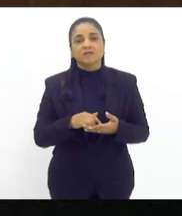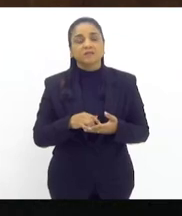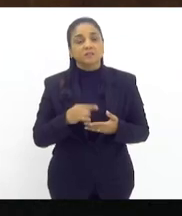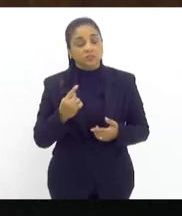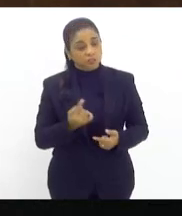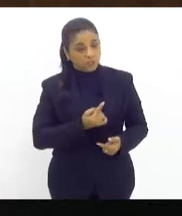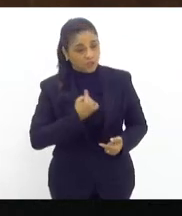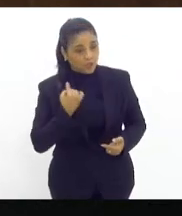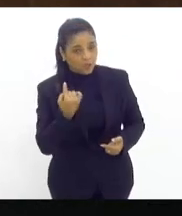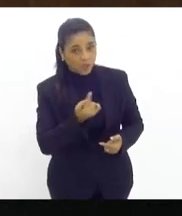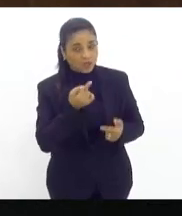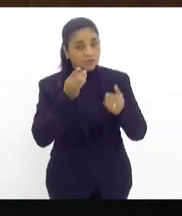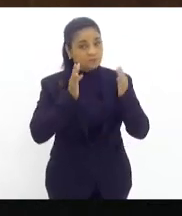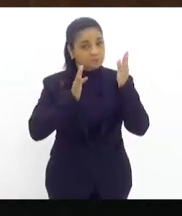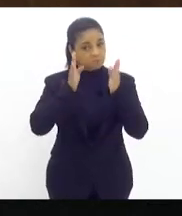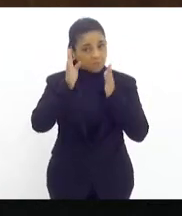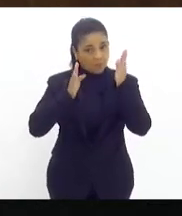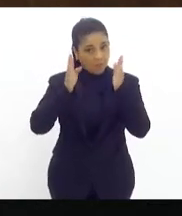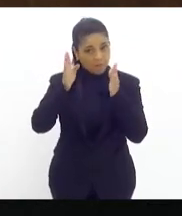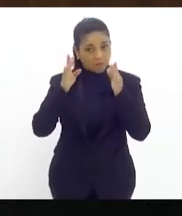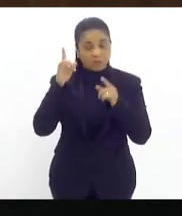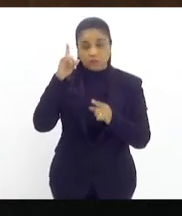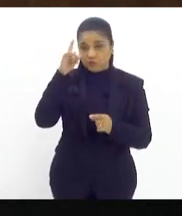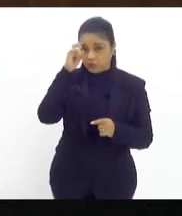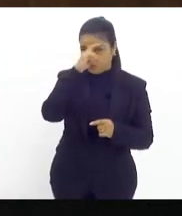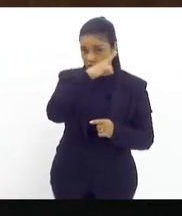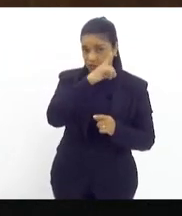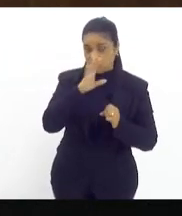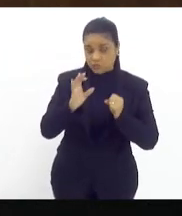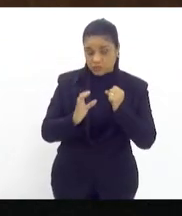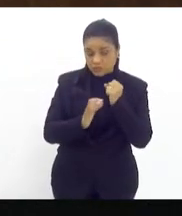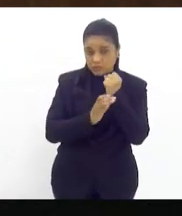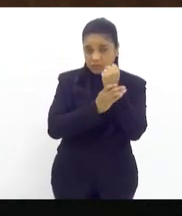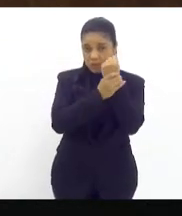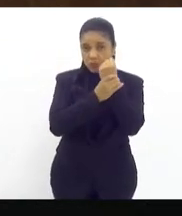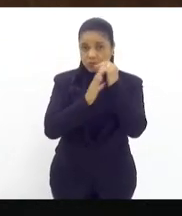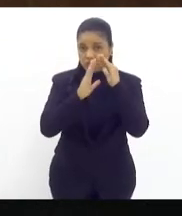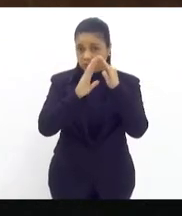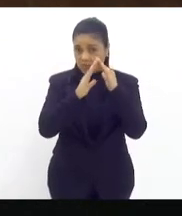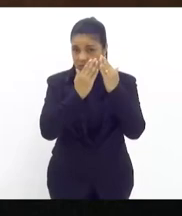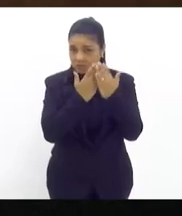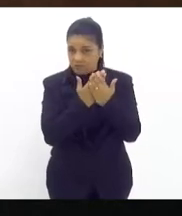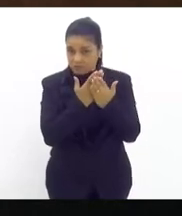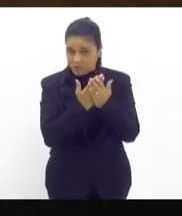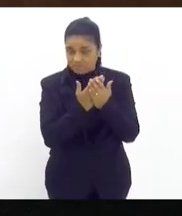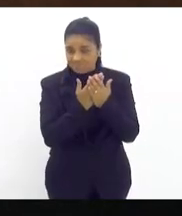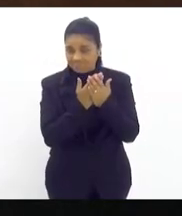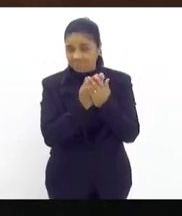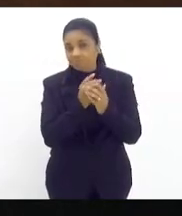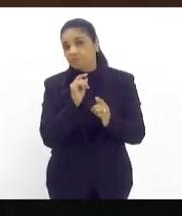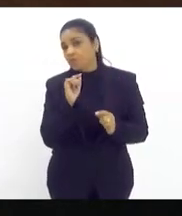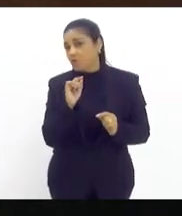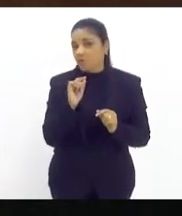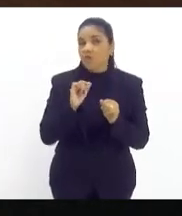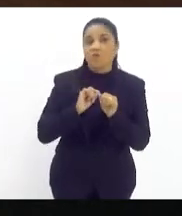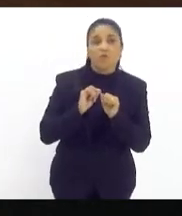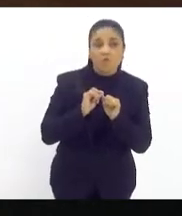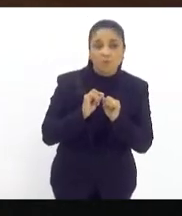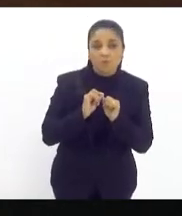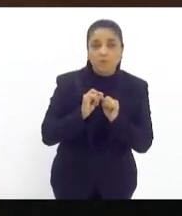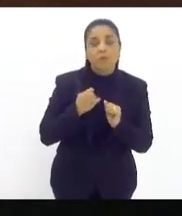passando por um período turbulento sobre segurança nas escolas e o que nós fizemos claro